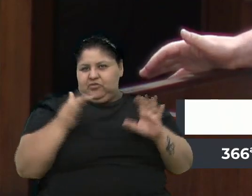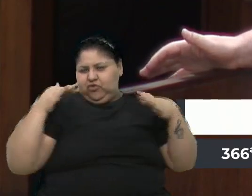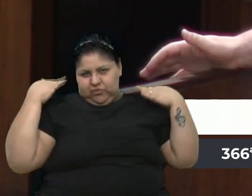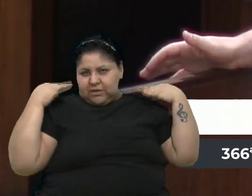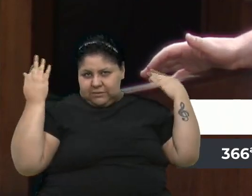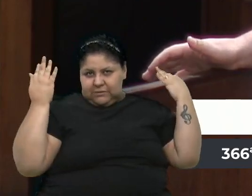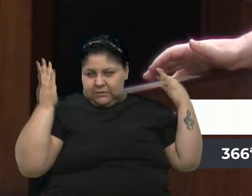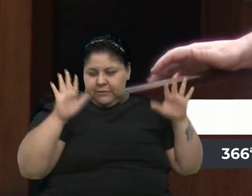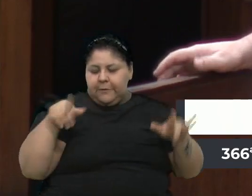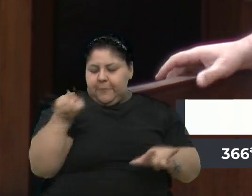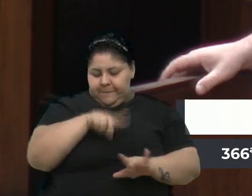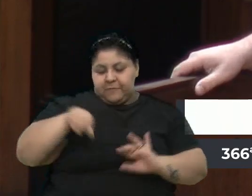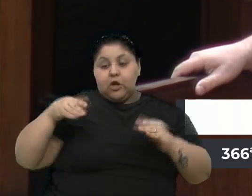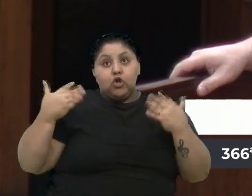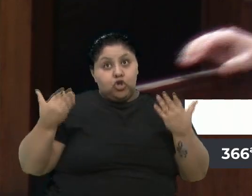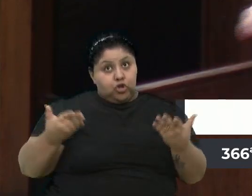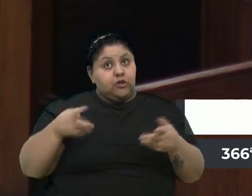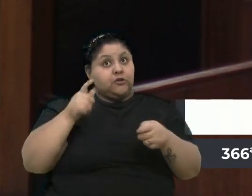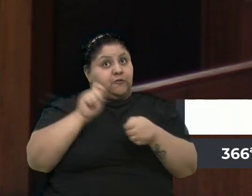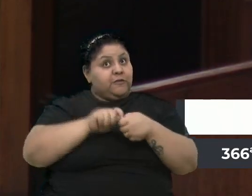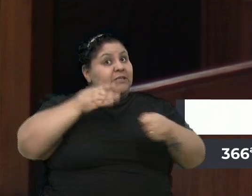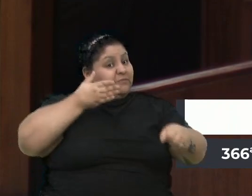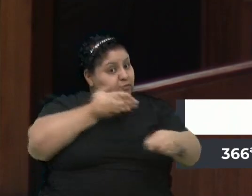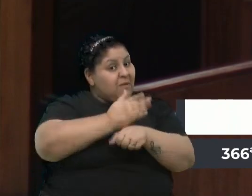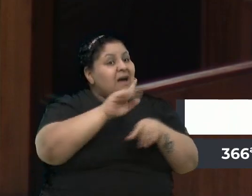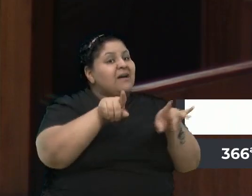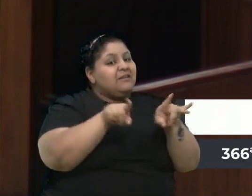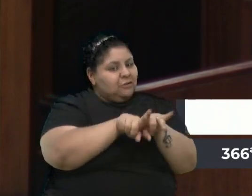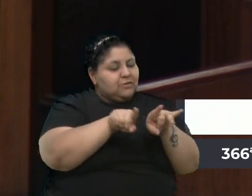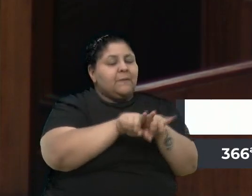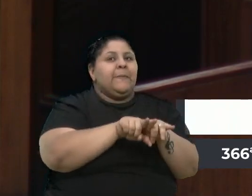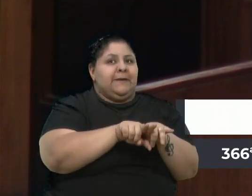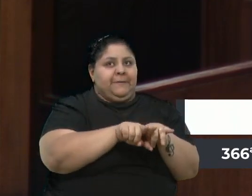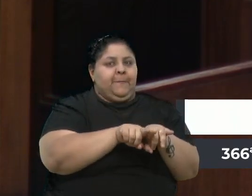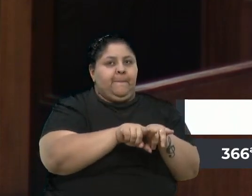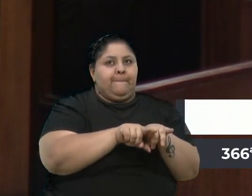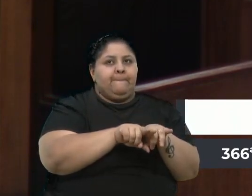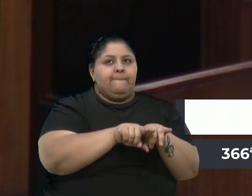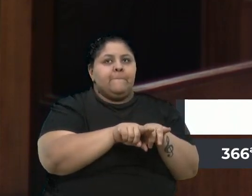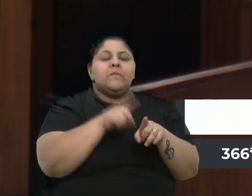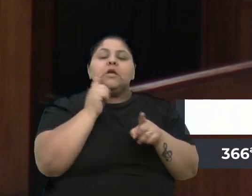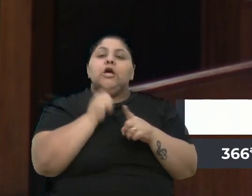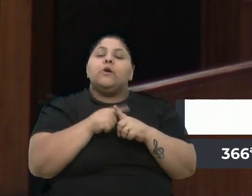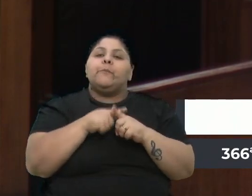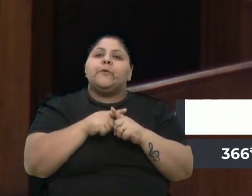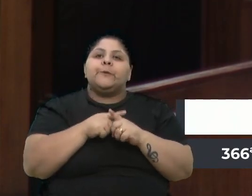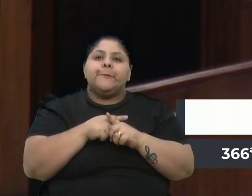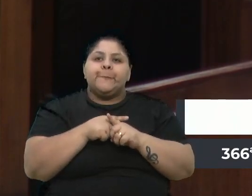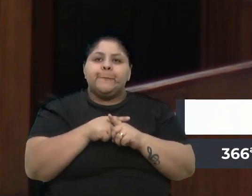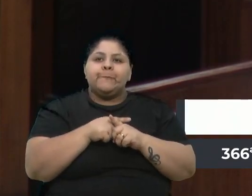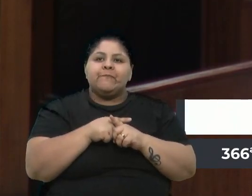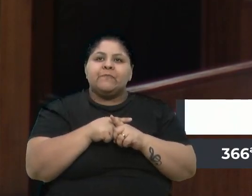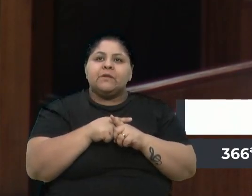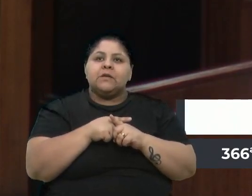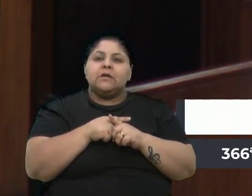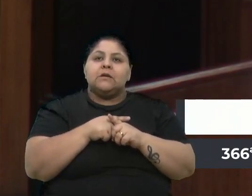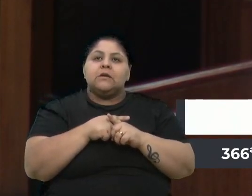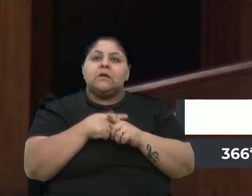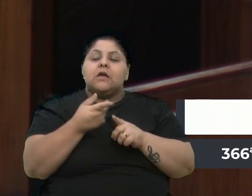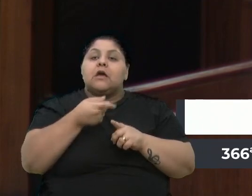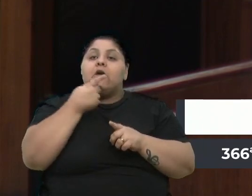Então, nós estamos nesse entorno. Caxias do Sul está nesse entorno. E por que eu trago